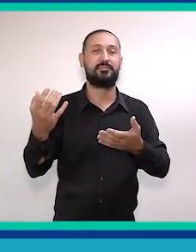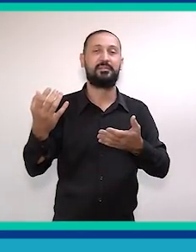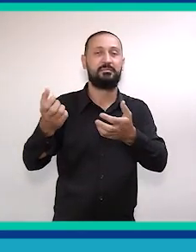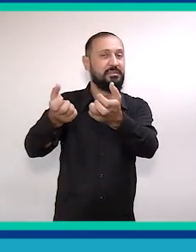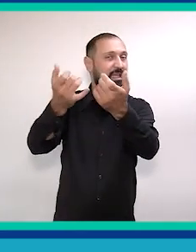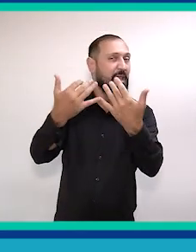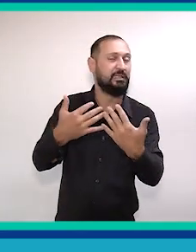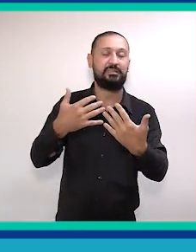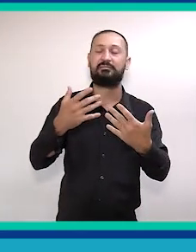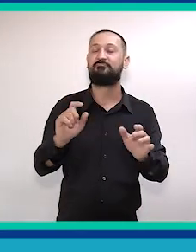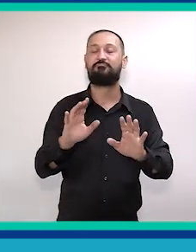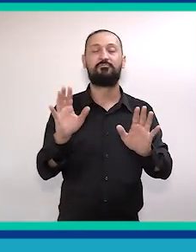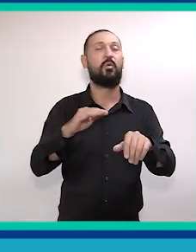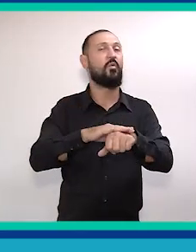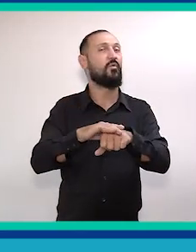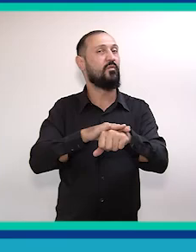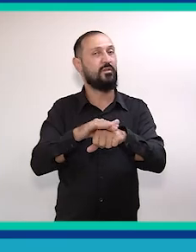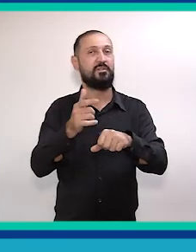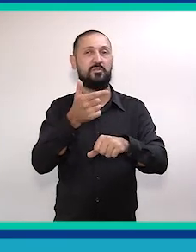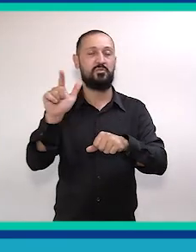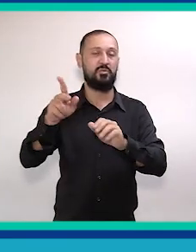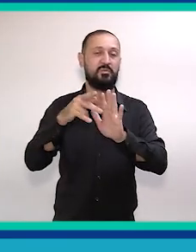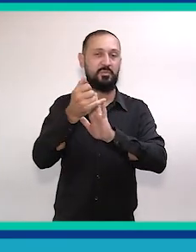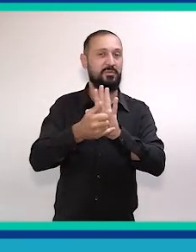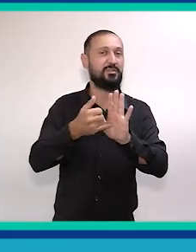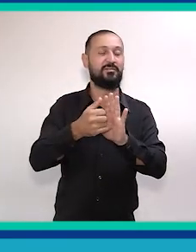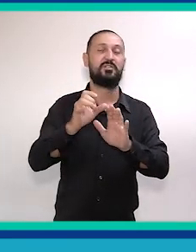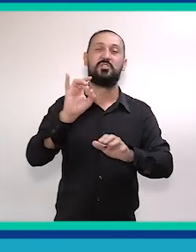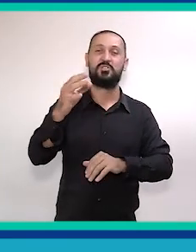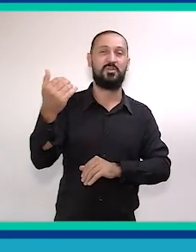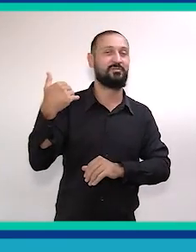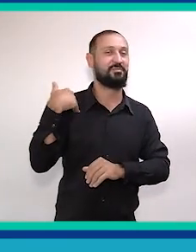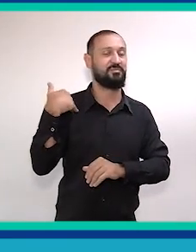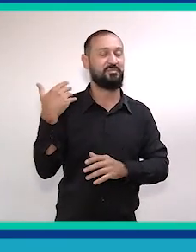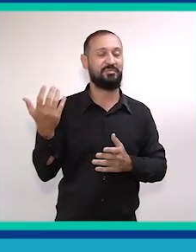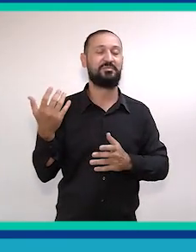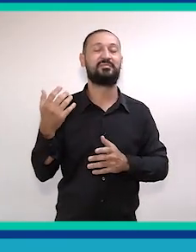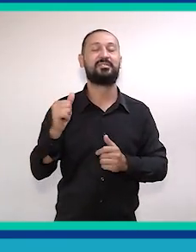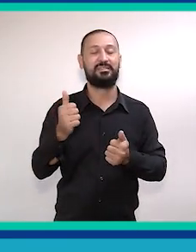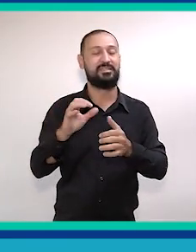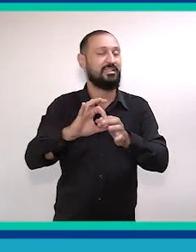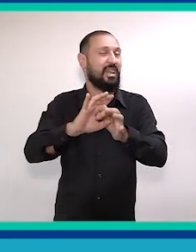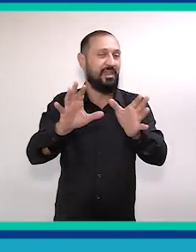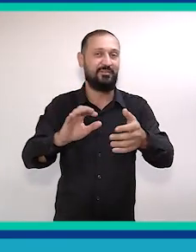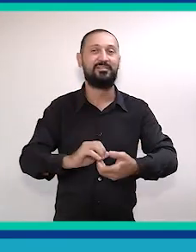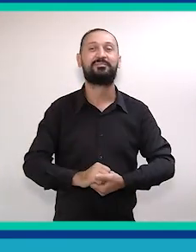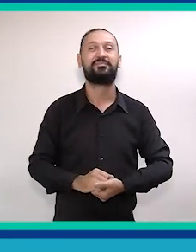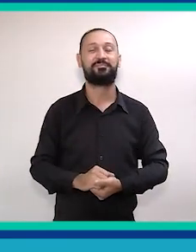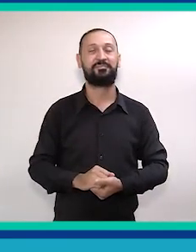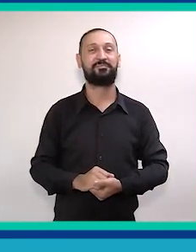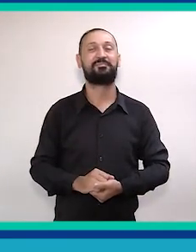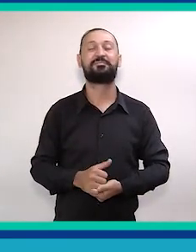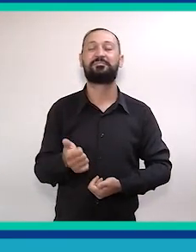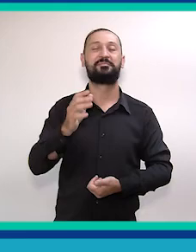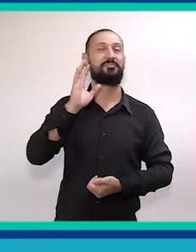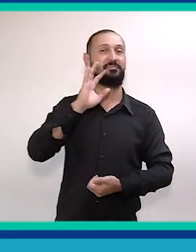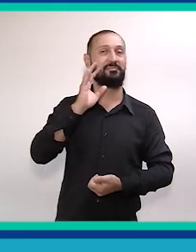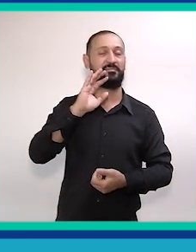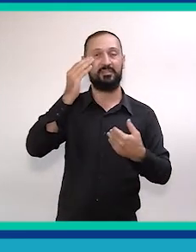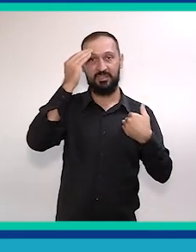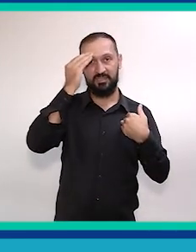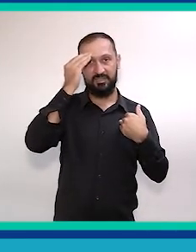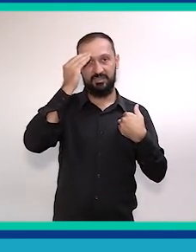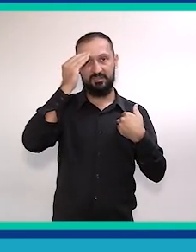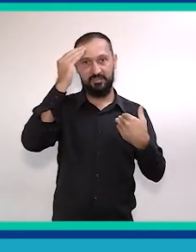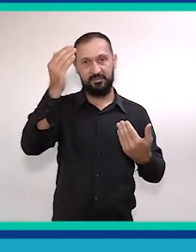queira mais algum esclarecimento, até conversar sobre demais projetos, é só entrar em contato que estamos à disposição.